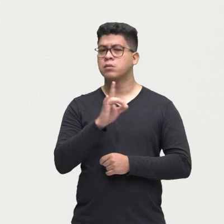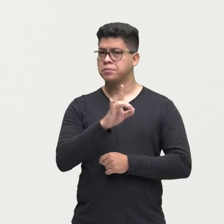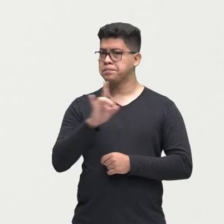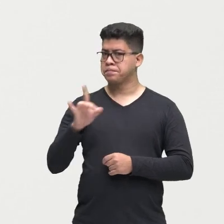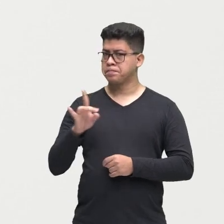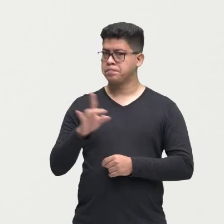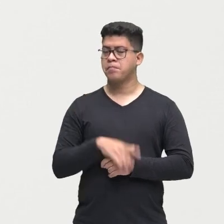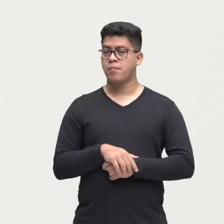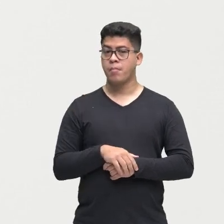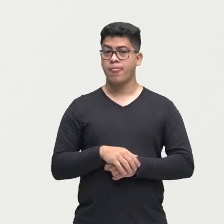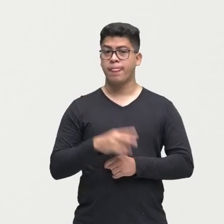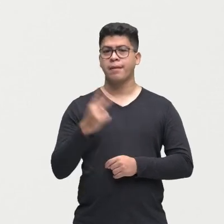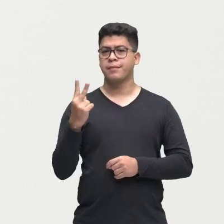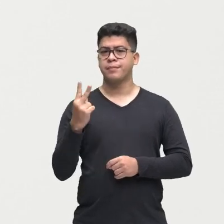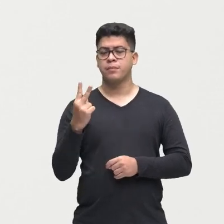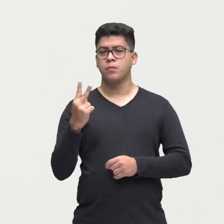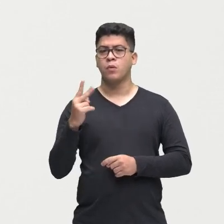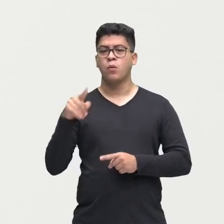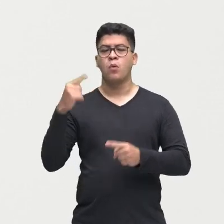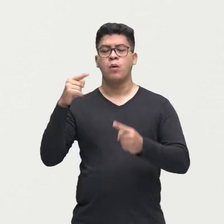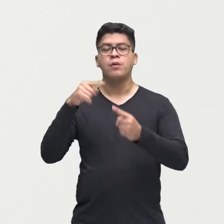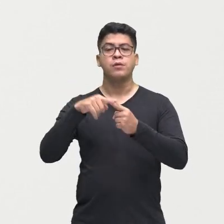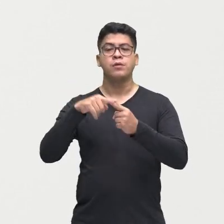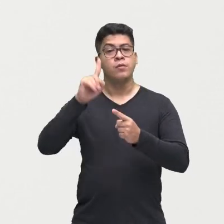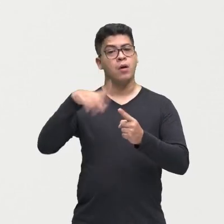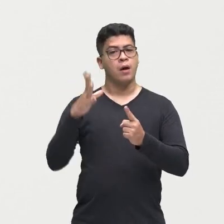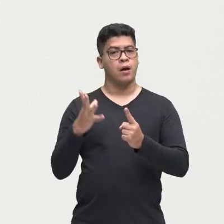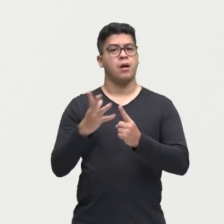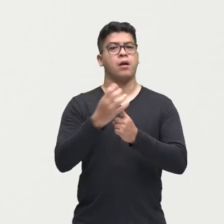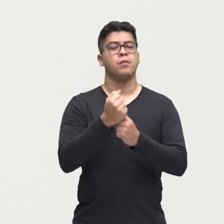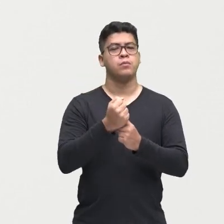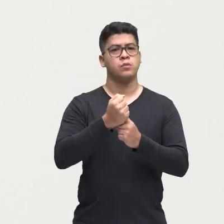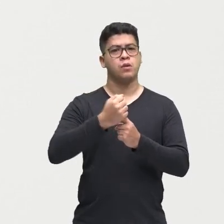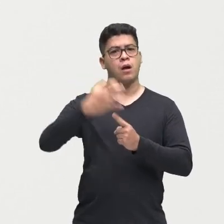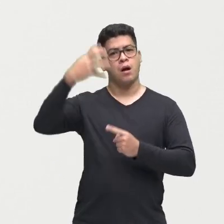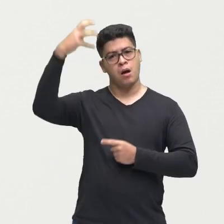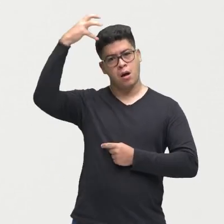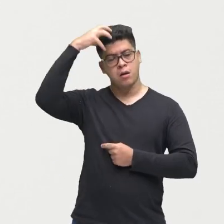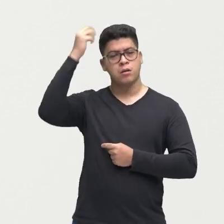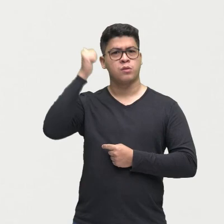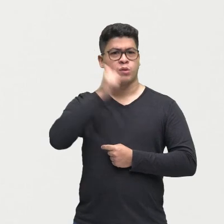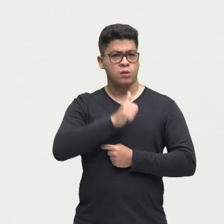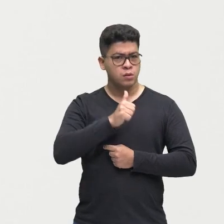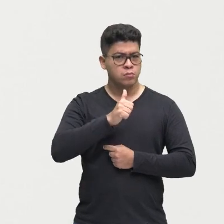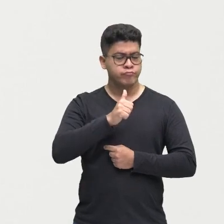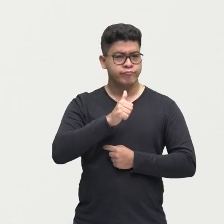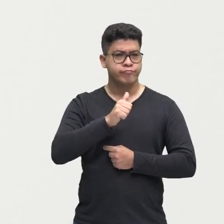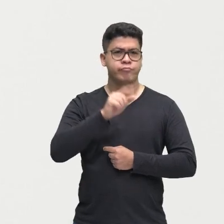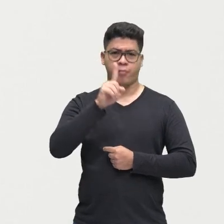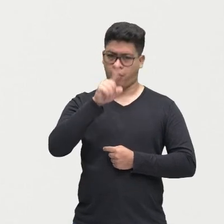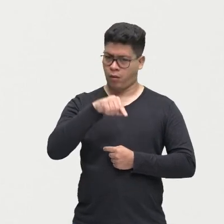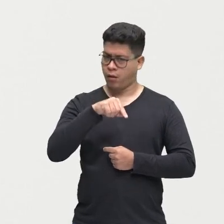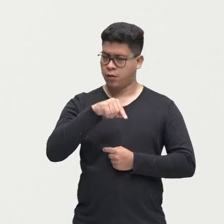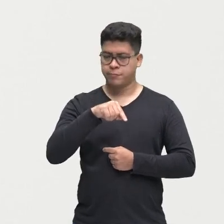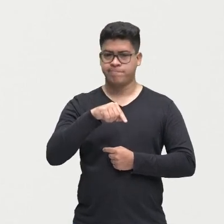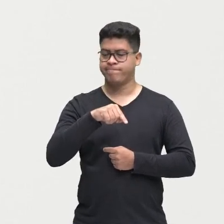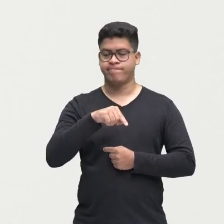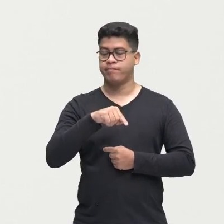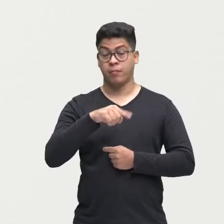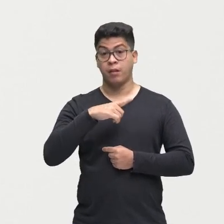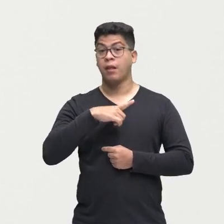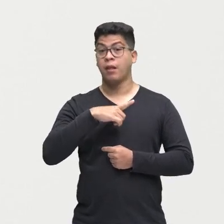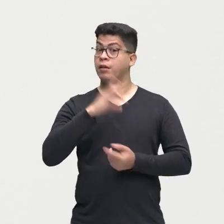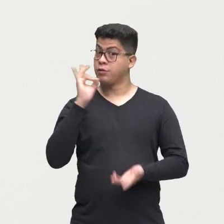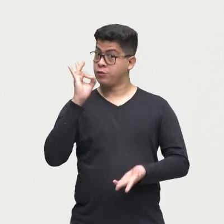2 o objetivo do jogo é capturar a rainha não a capturar aqui o reino na verdade